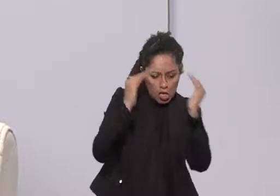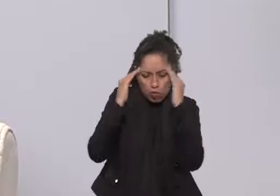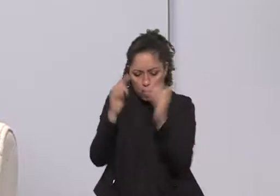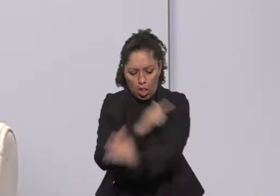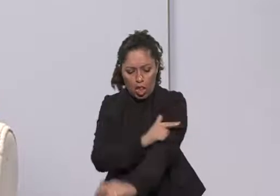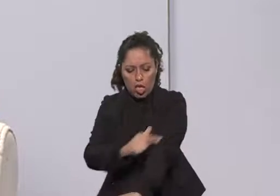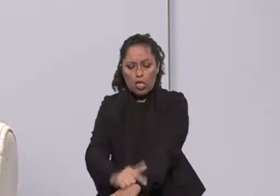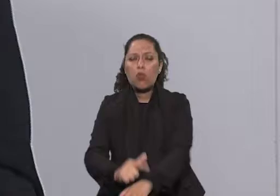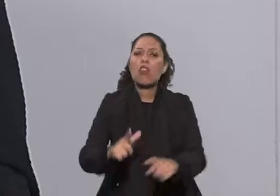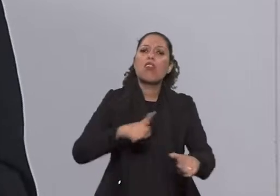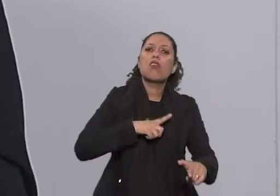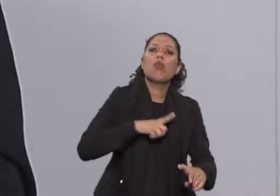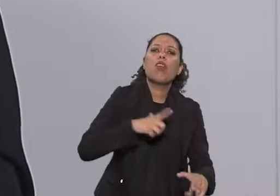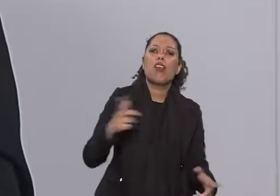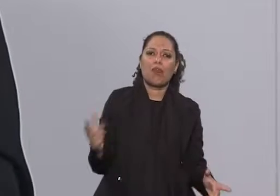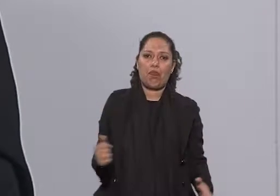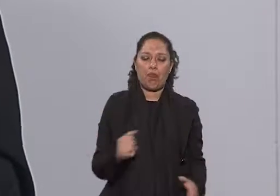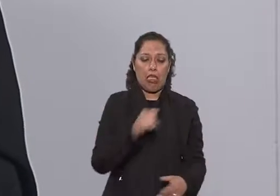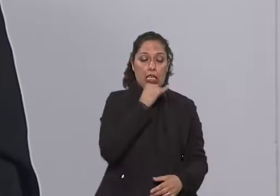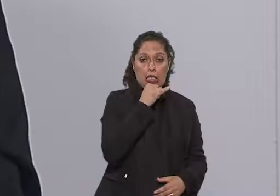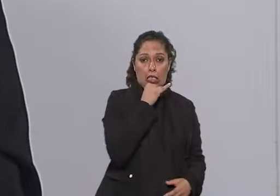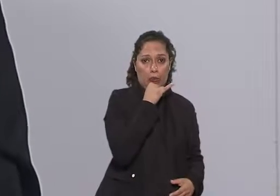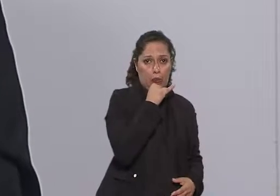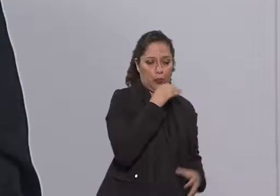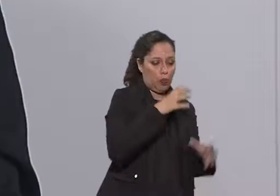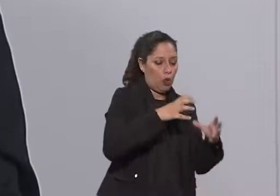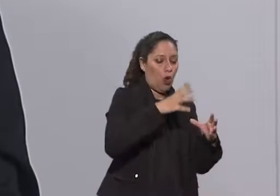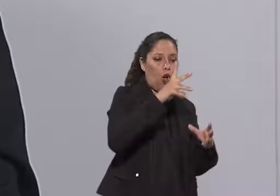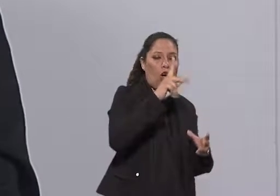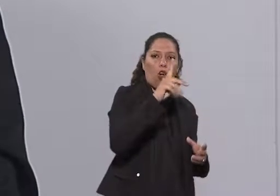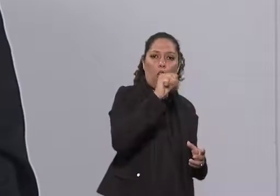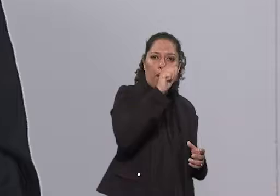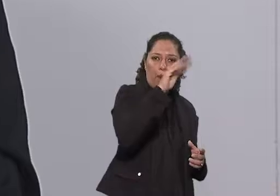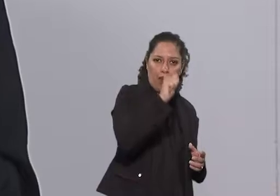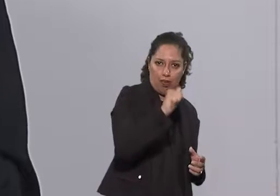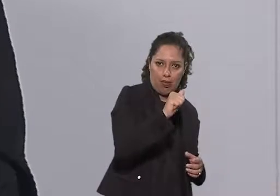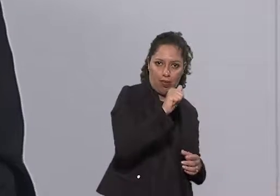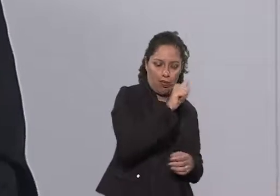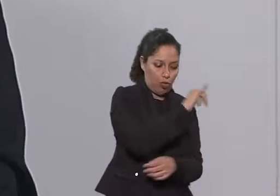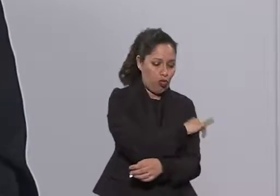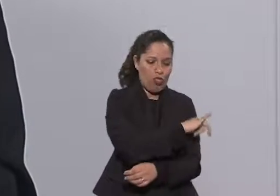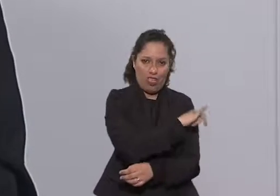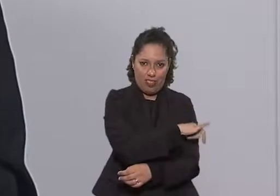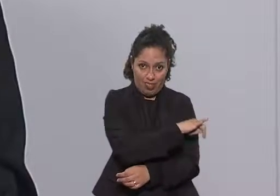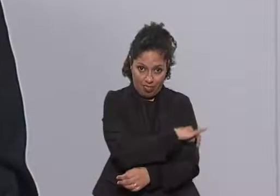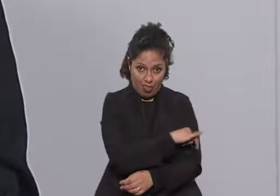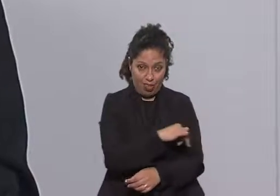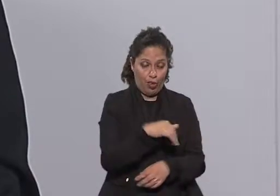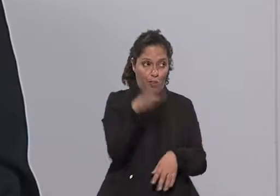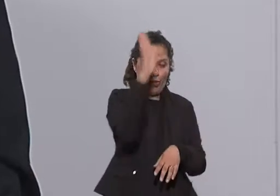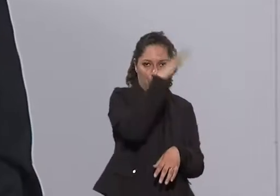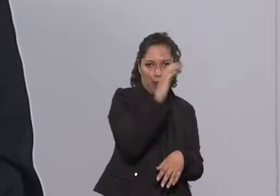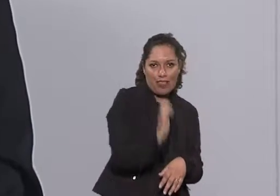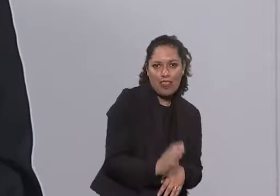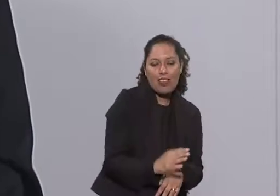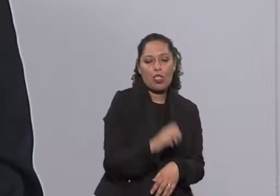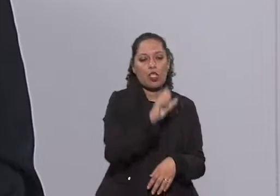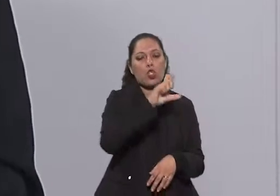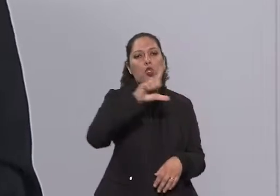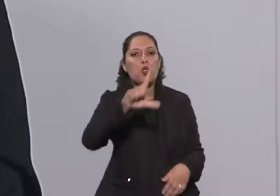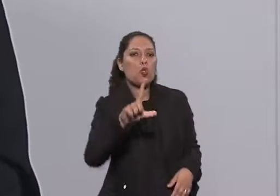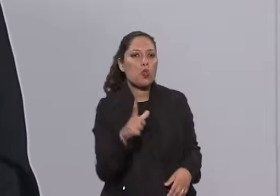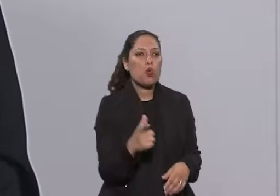verdade é porque a gente não vê em jogos por exemplo do campeonato carioca do campeonato brasileiro muitas vezes e até de